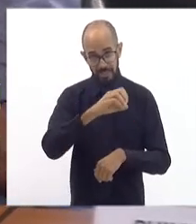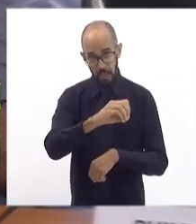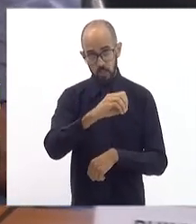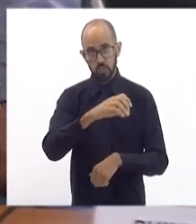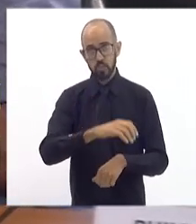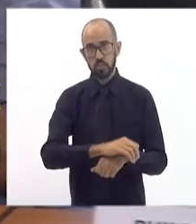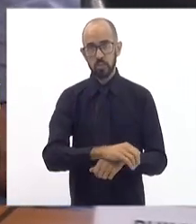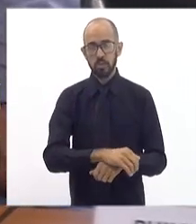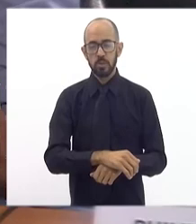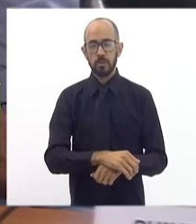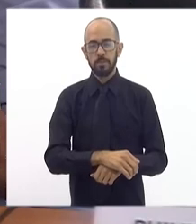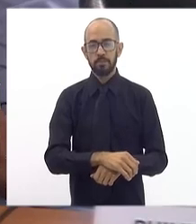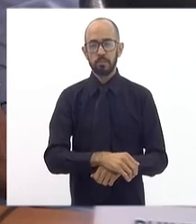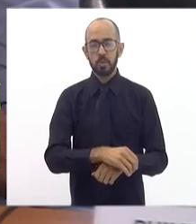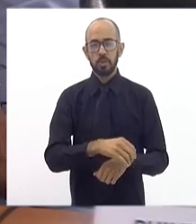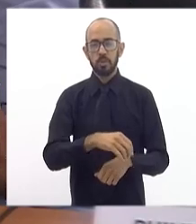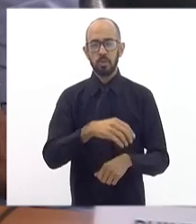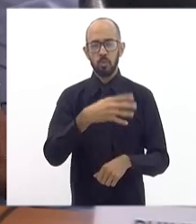00049